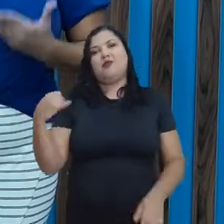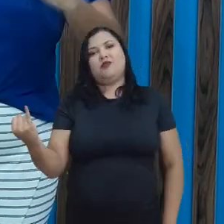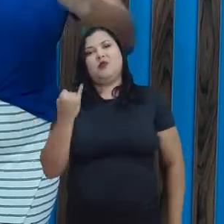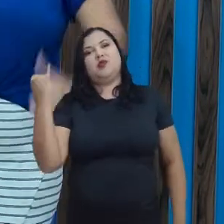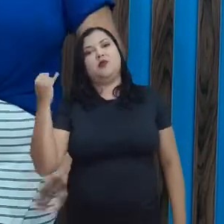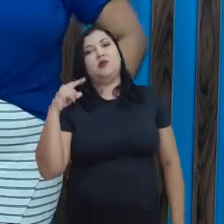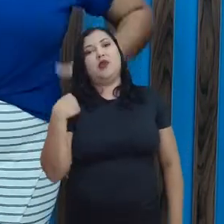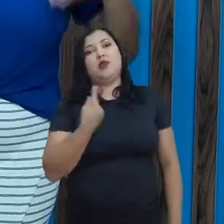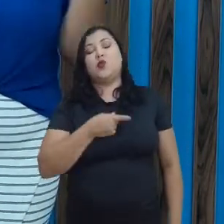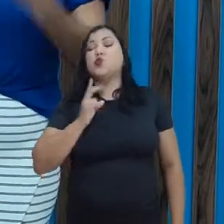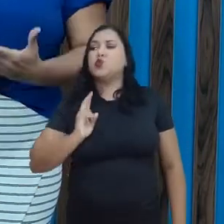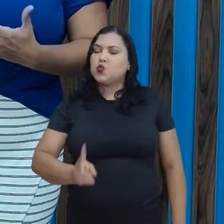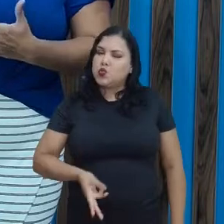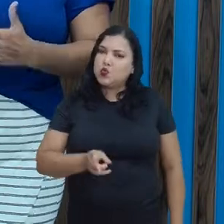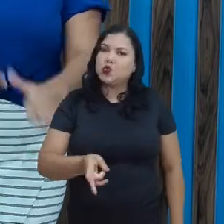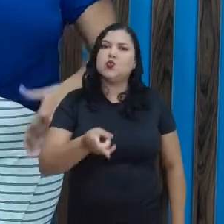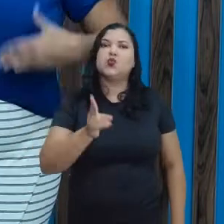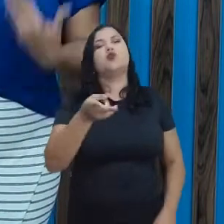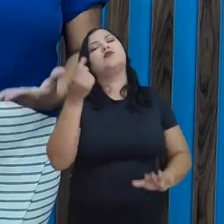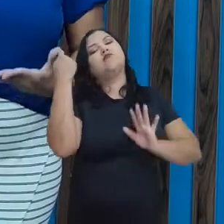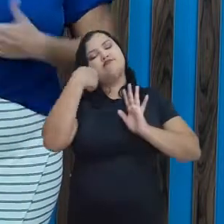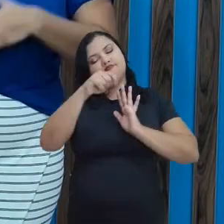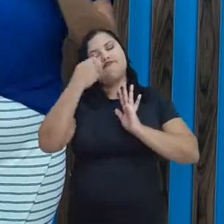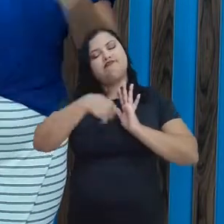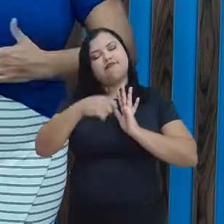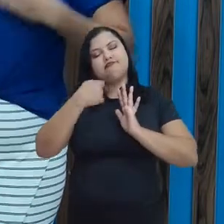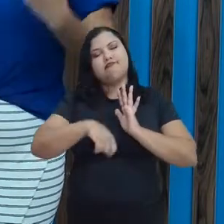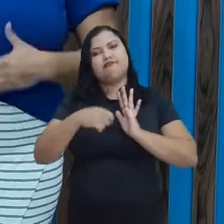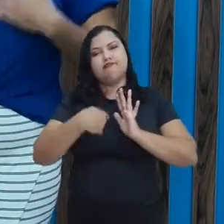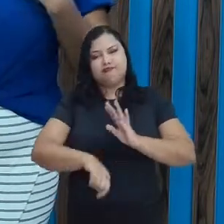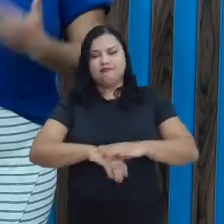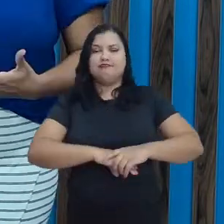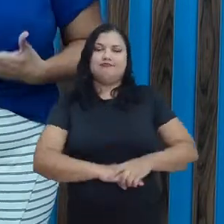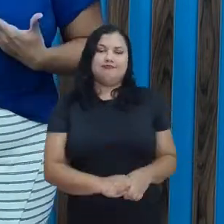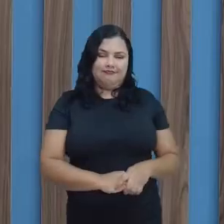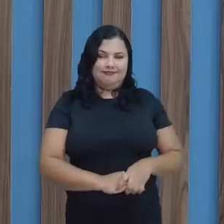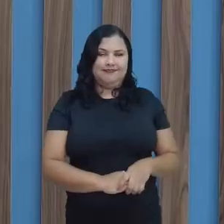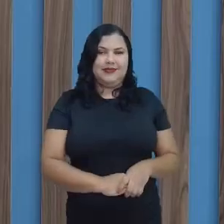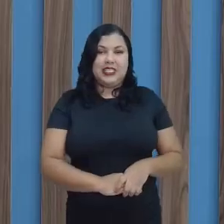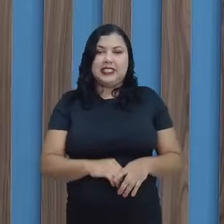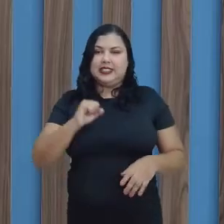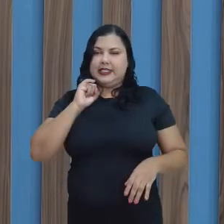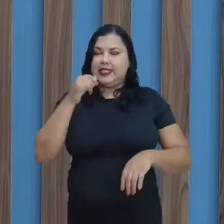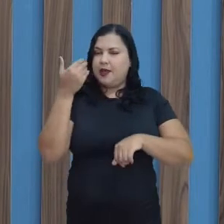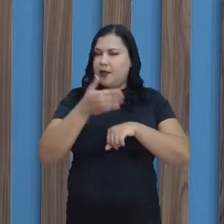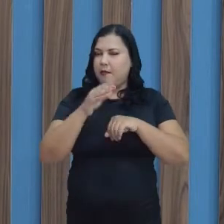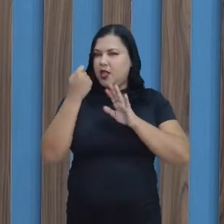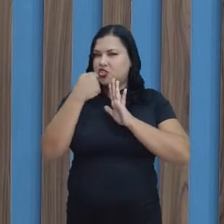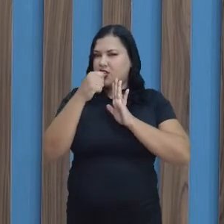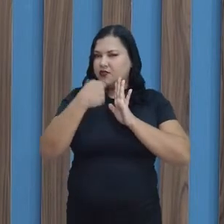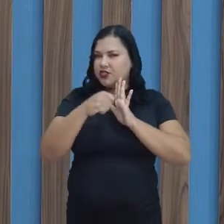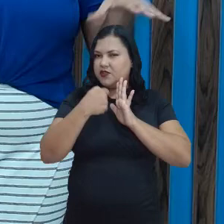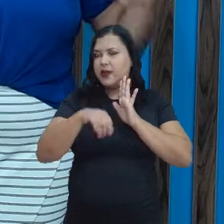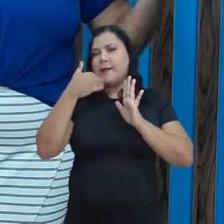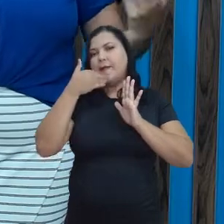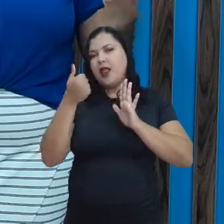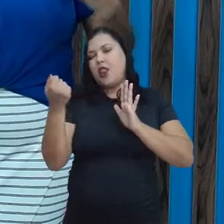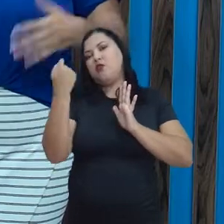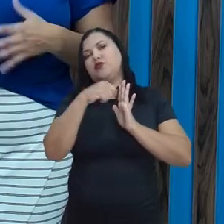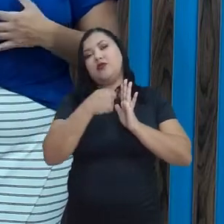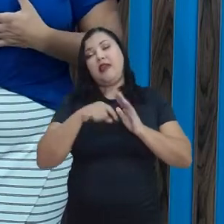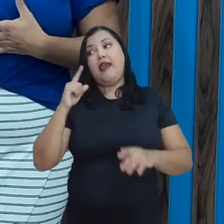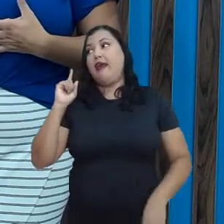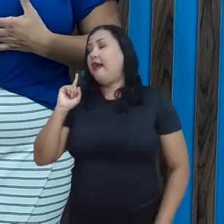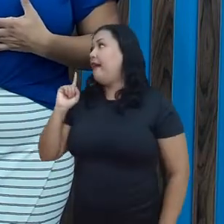necessária para que a gente continue escrevendo. Quanto mais a gente escreve, melhor a gente escreve. Ela não tinha conhecimentos